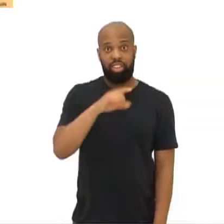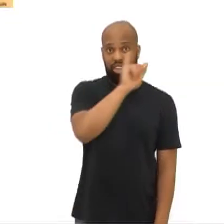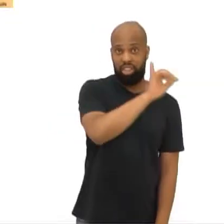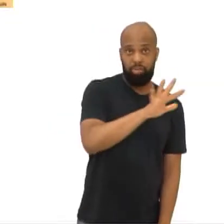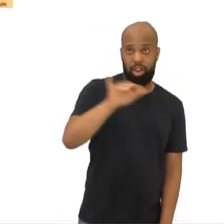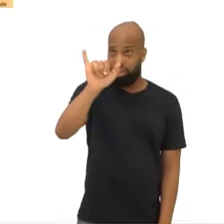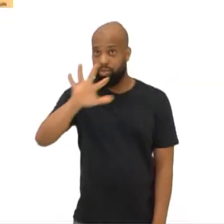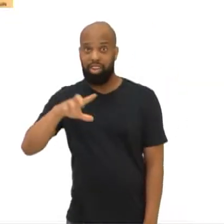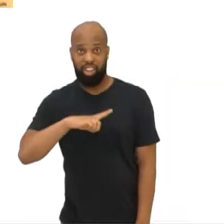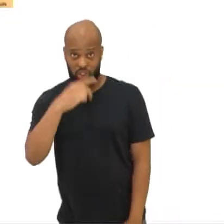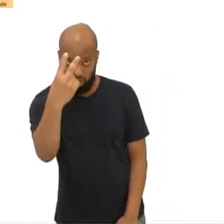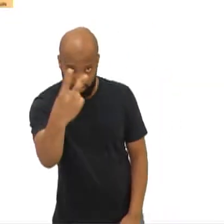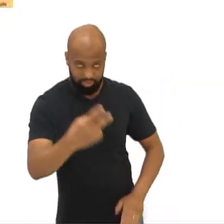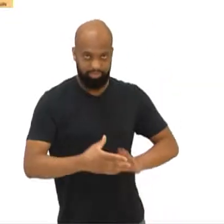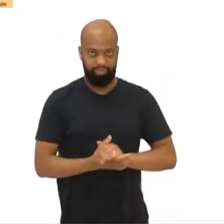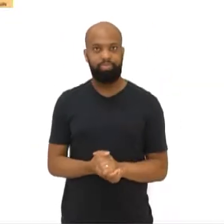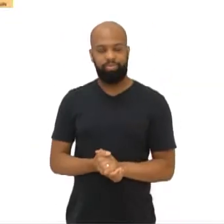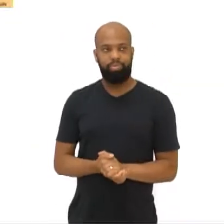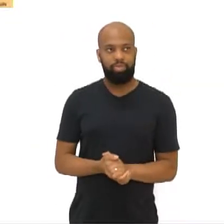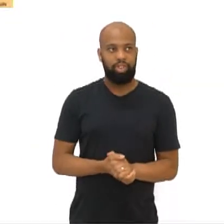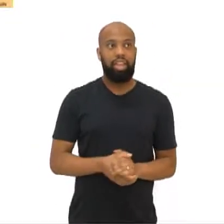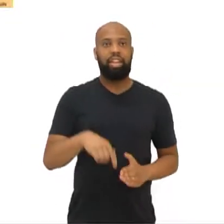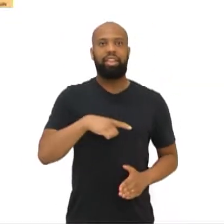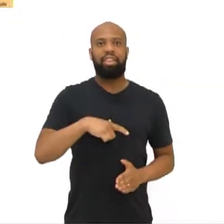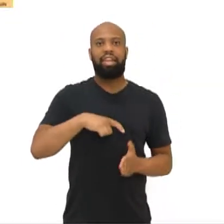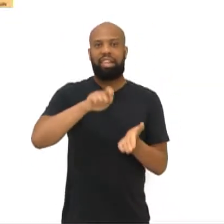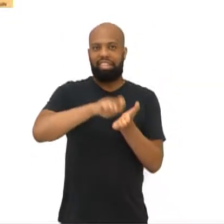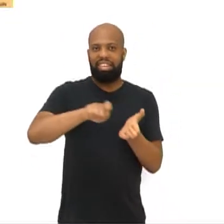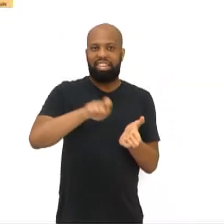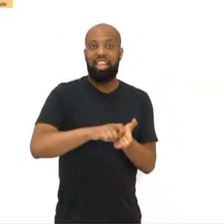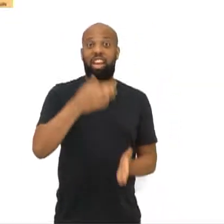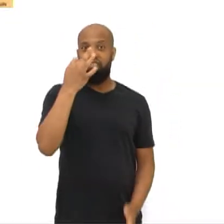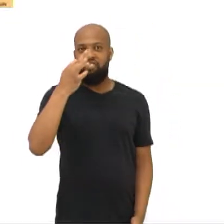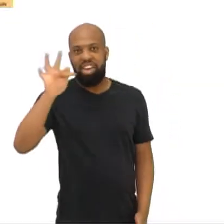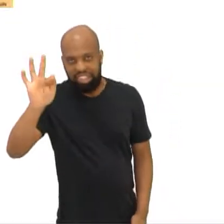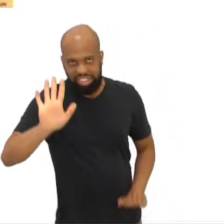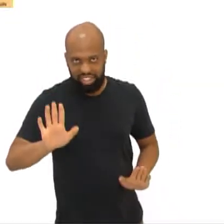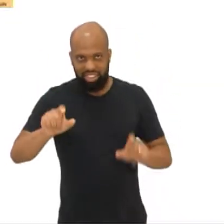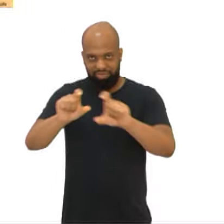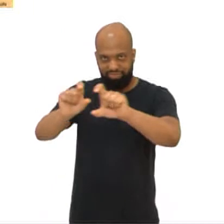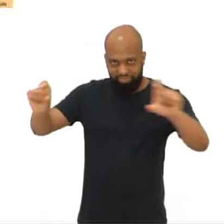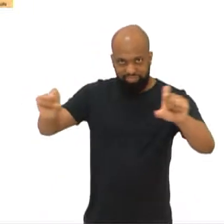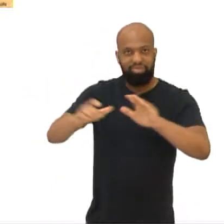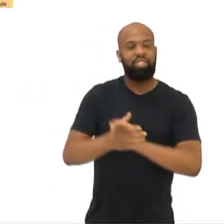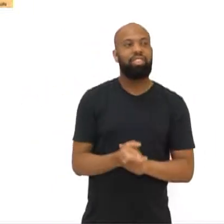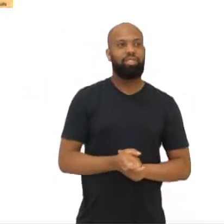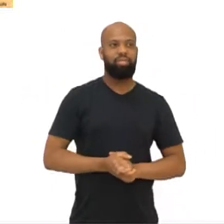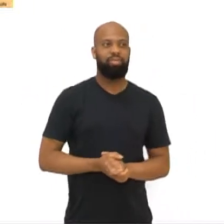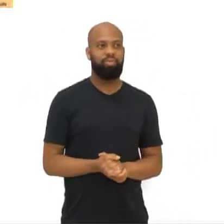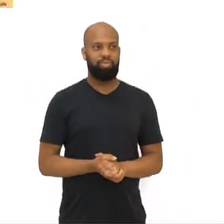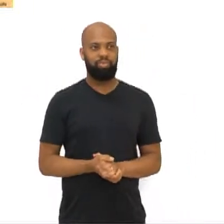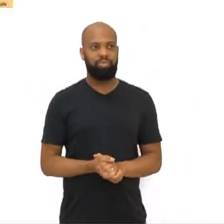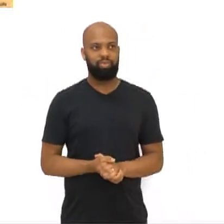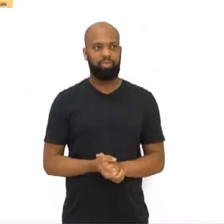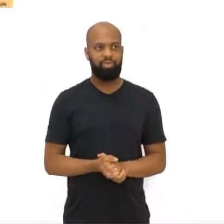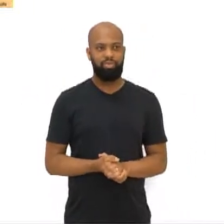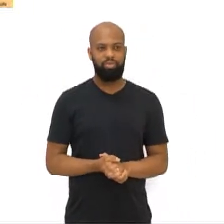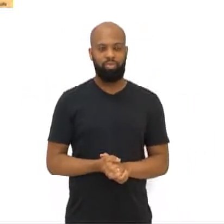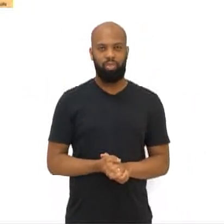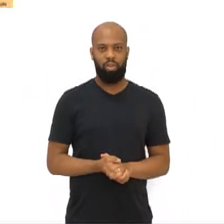imagens aqui, né? E aqui escrito em francês, me perdoem se eu estiver errado no francês, mas "ça n'est pas une